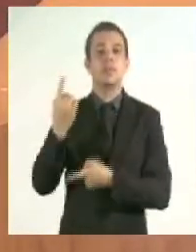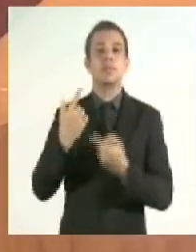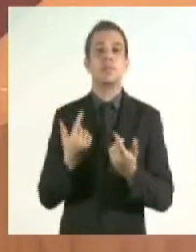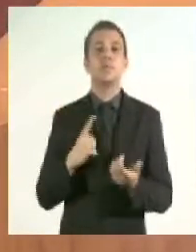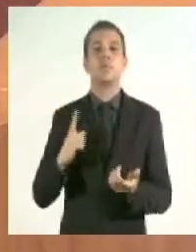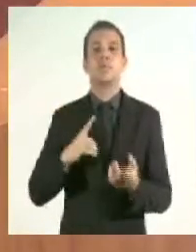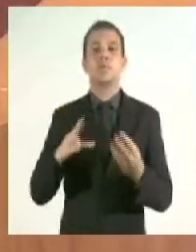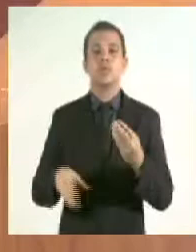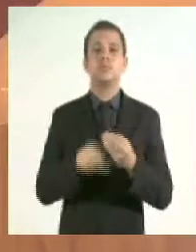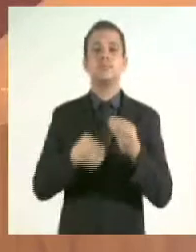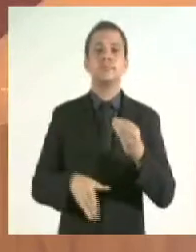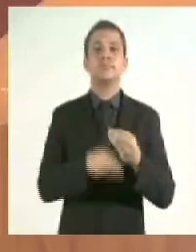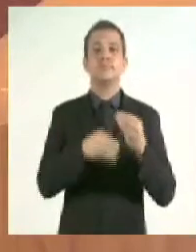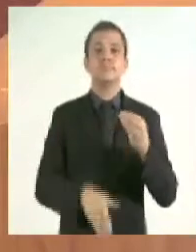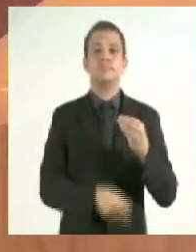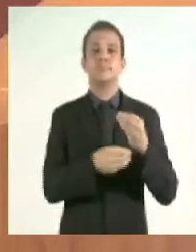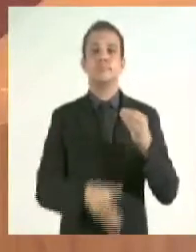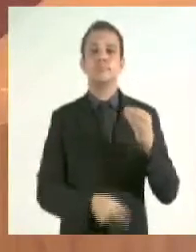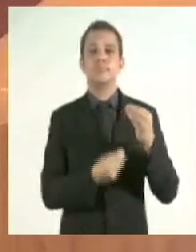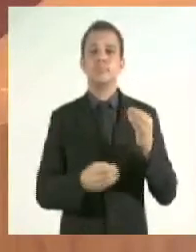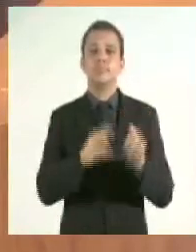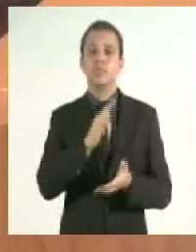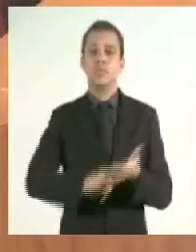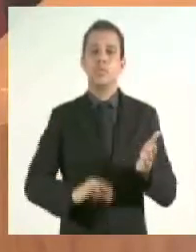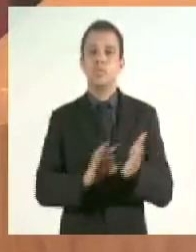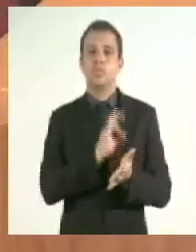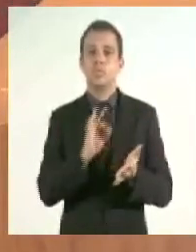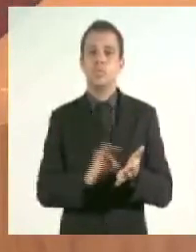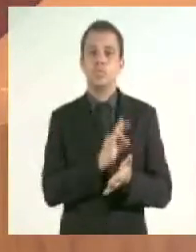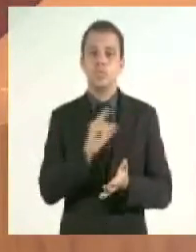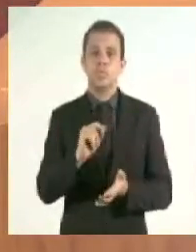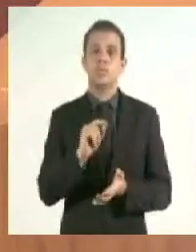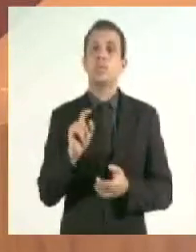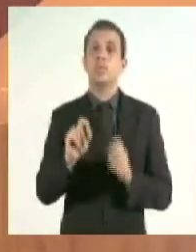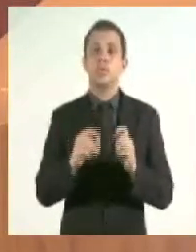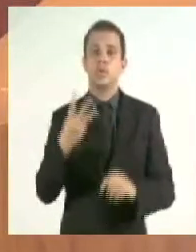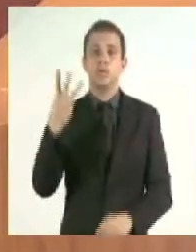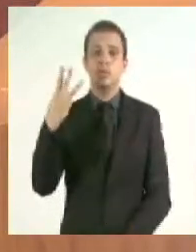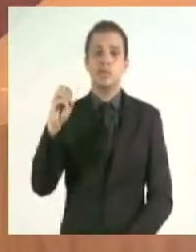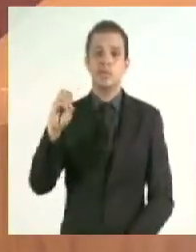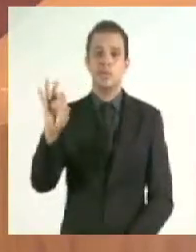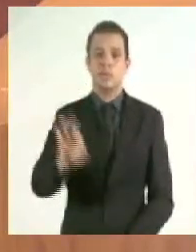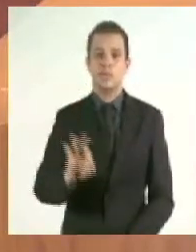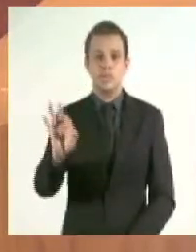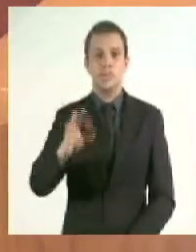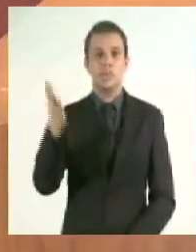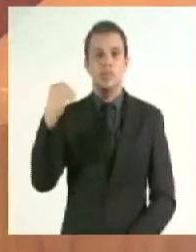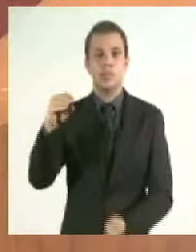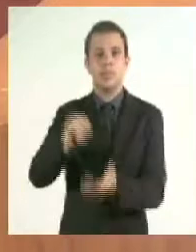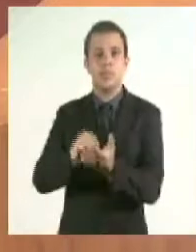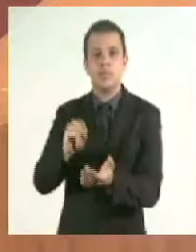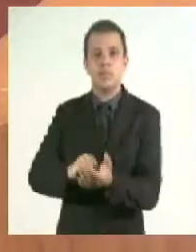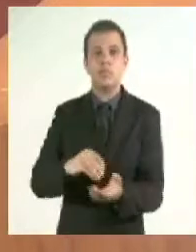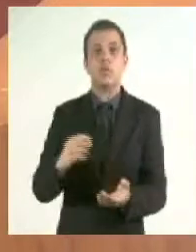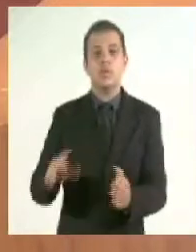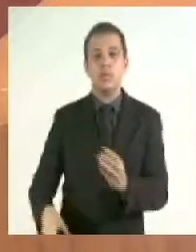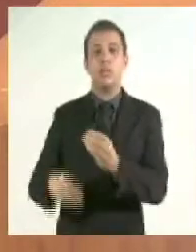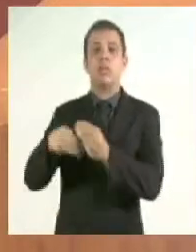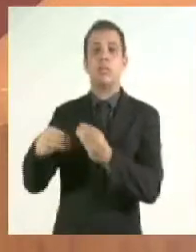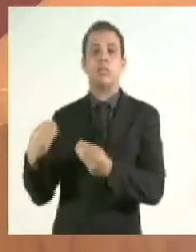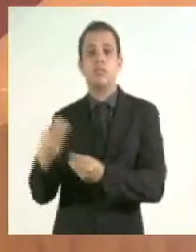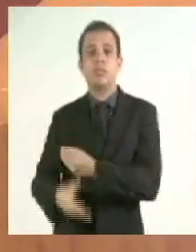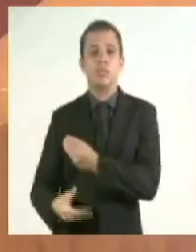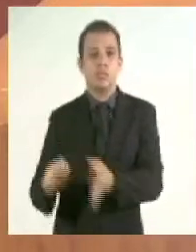aditivos em contratos para cobrir essa redução de 30%. Ou seja, resumindo, reduzir